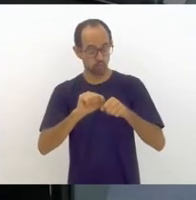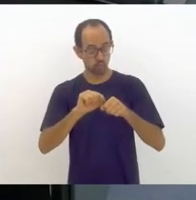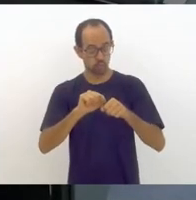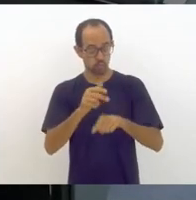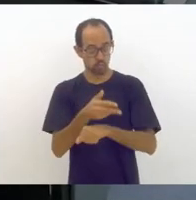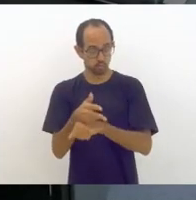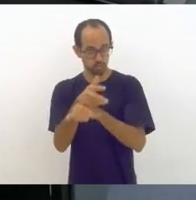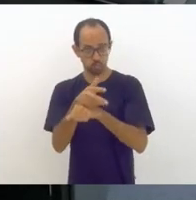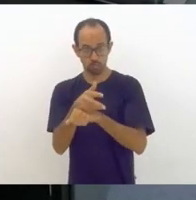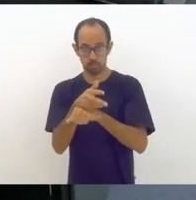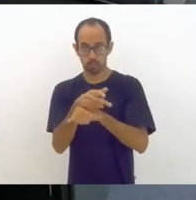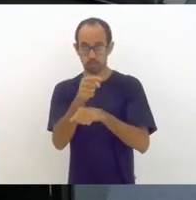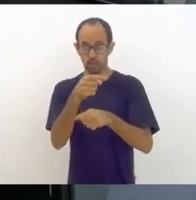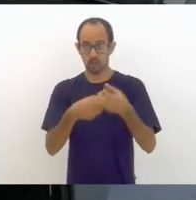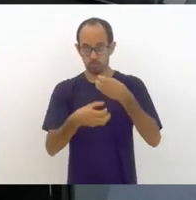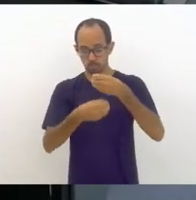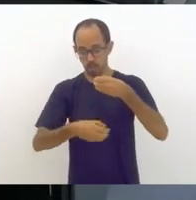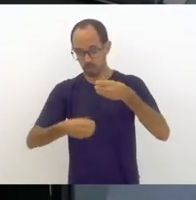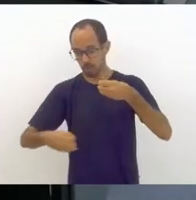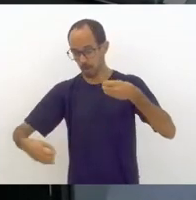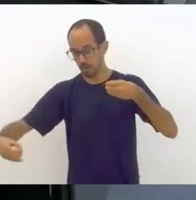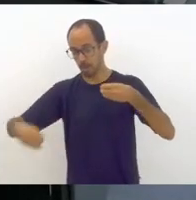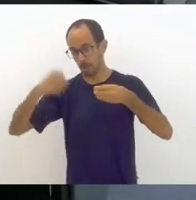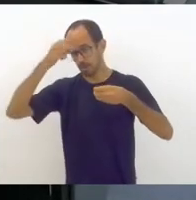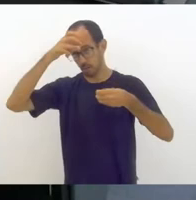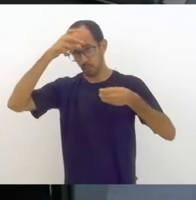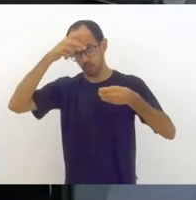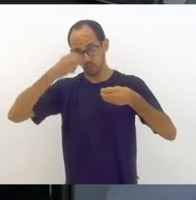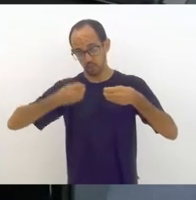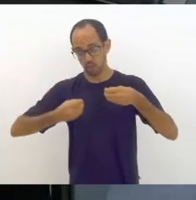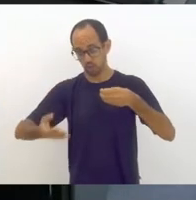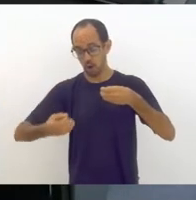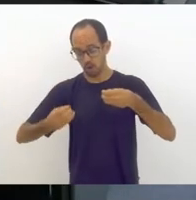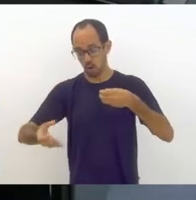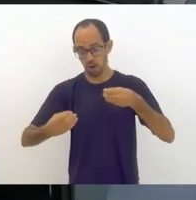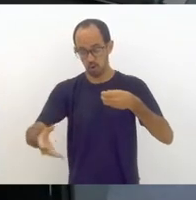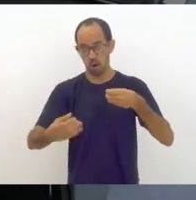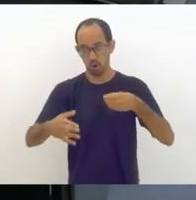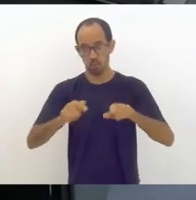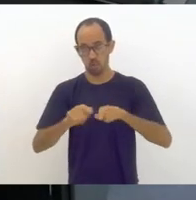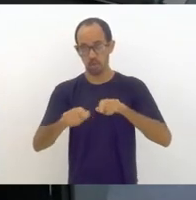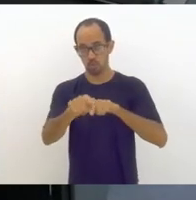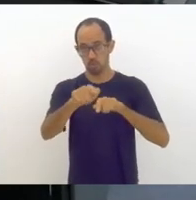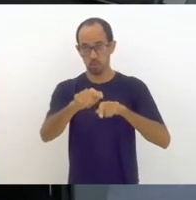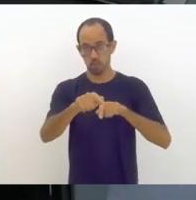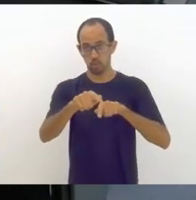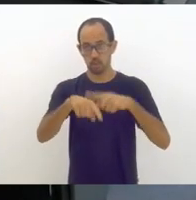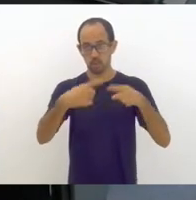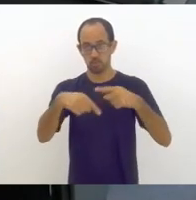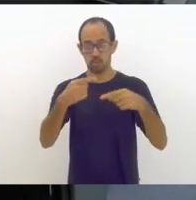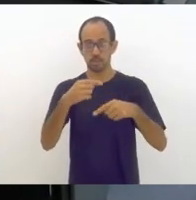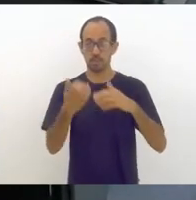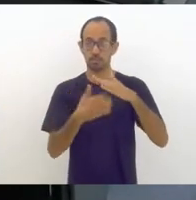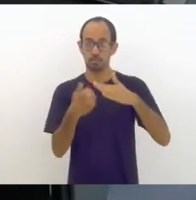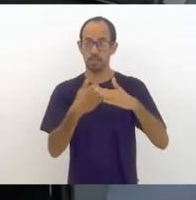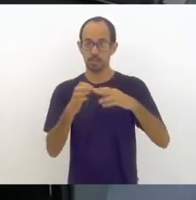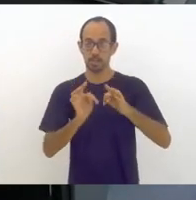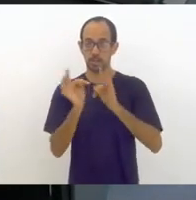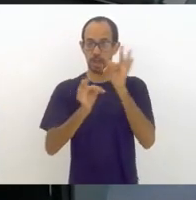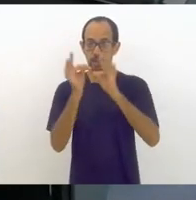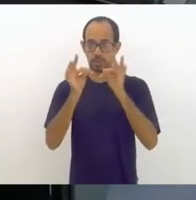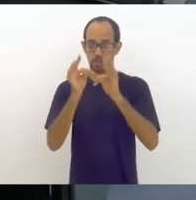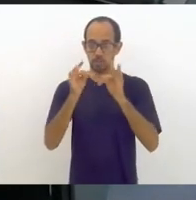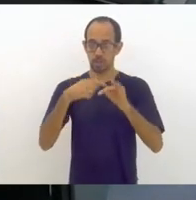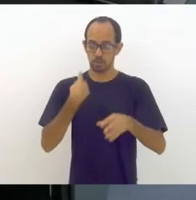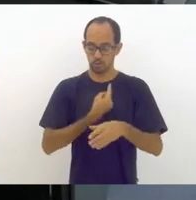quantidade de esgotamento sanitário que as prefeituras jogam dentro do Rio Guandu, que a SEDAI capta, trata e joga para o pessoal tomar banho, cozinhar e